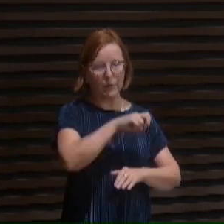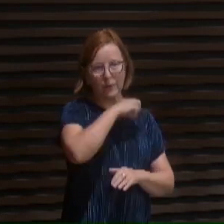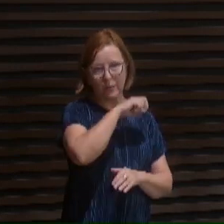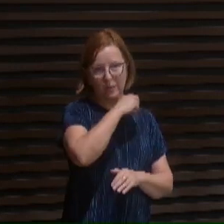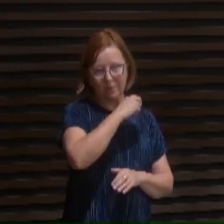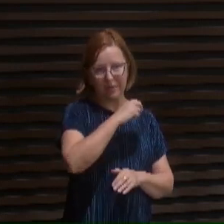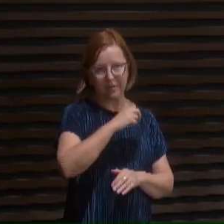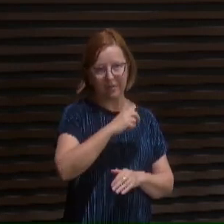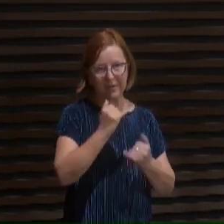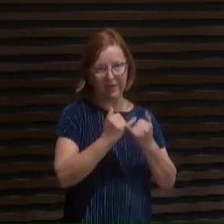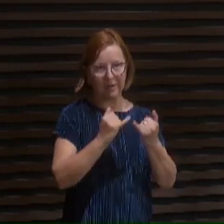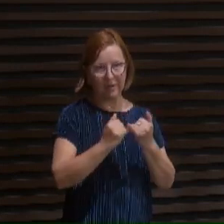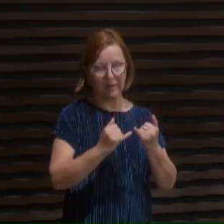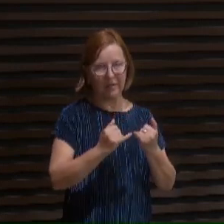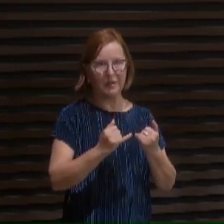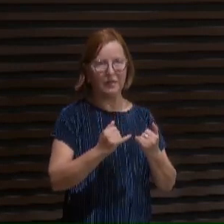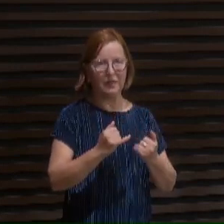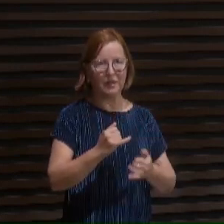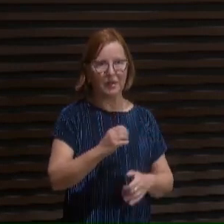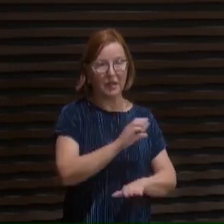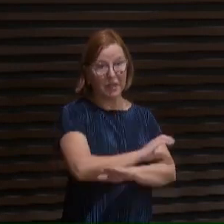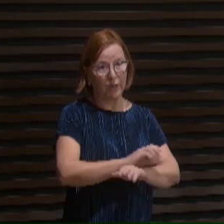a semelhança da cultura do cordeiro.